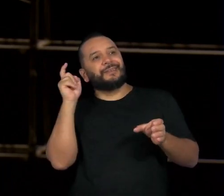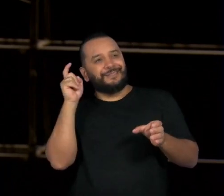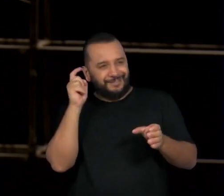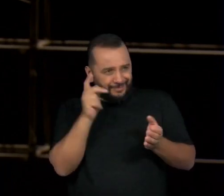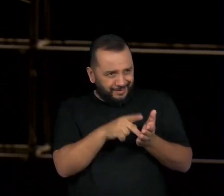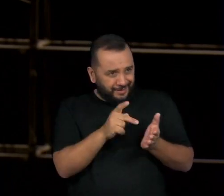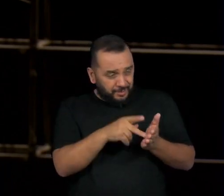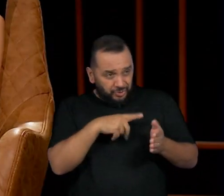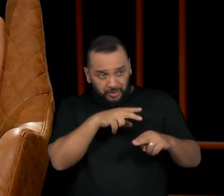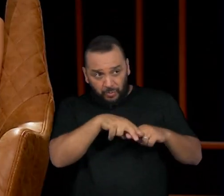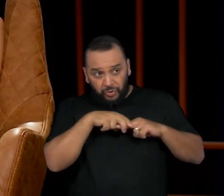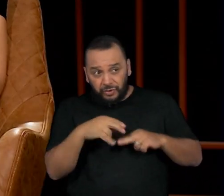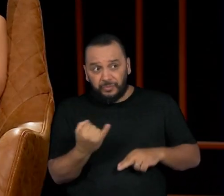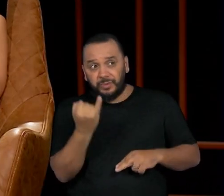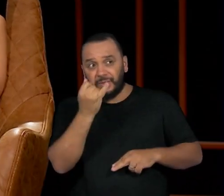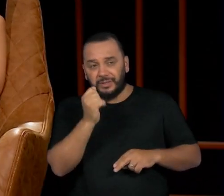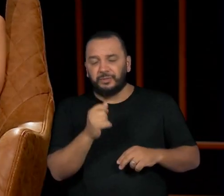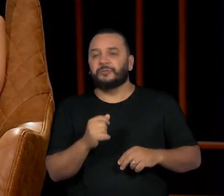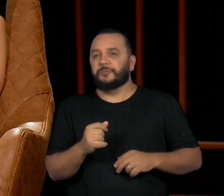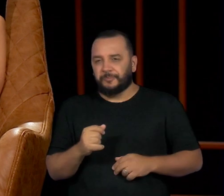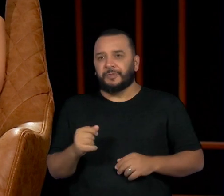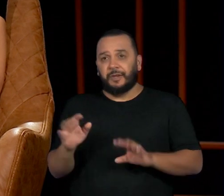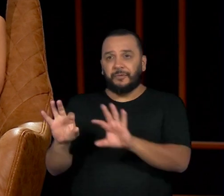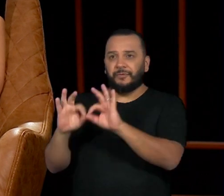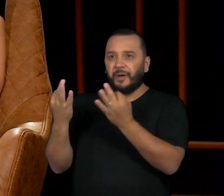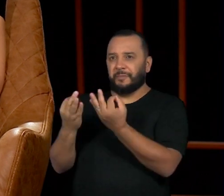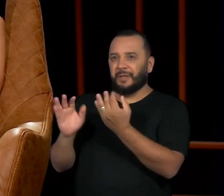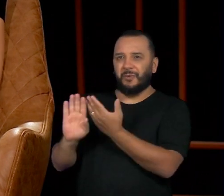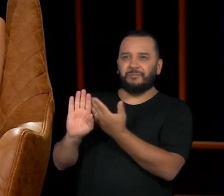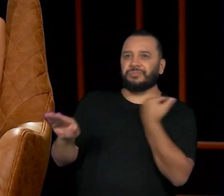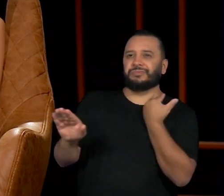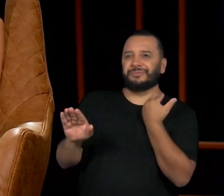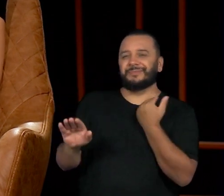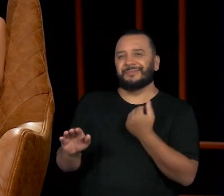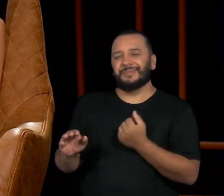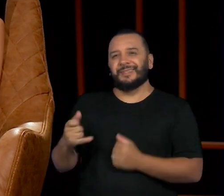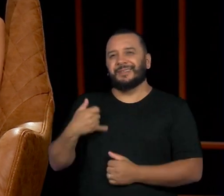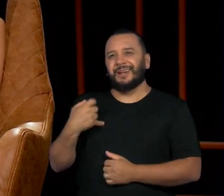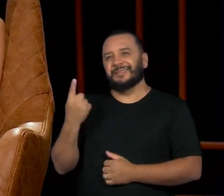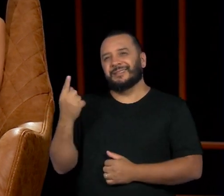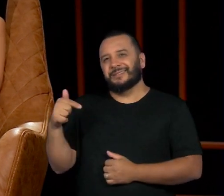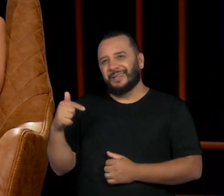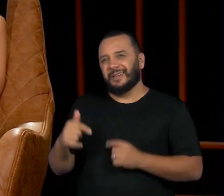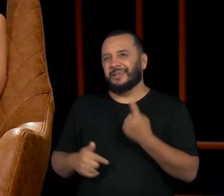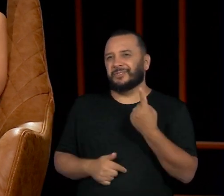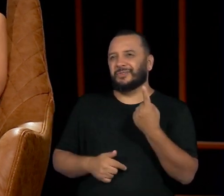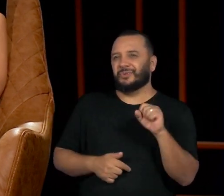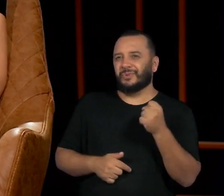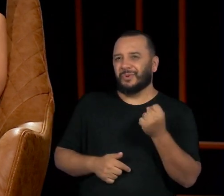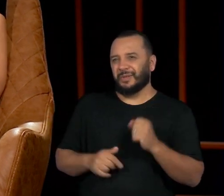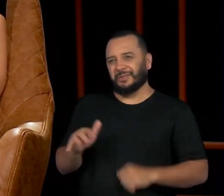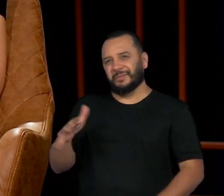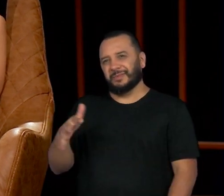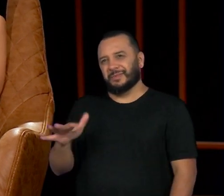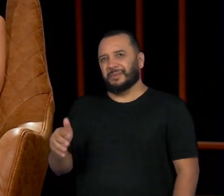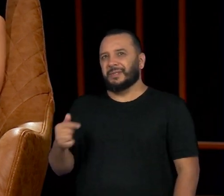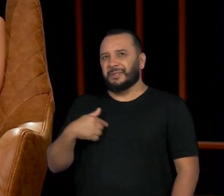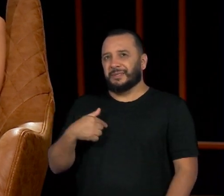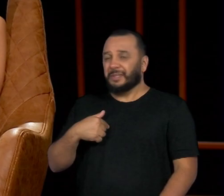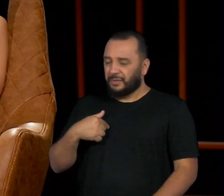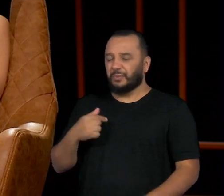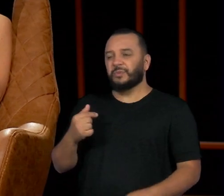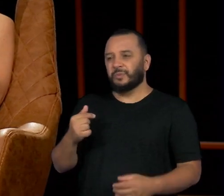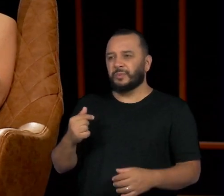não? Esse rompimento familiar vem muito cedo, com os 17, 18 anos. Tenho uma